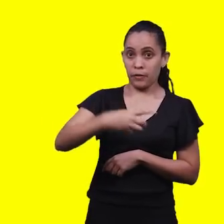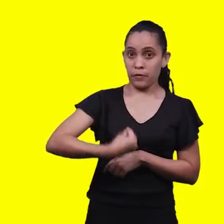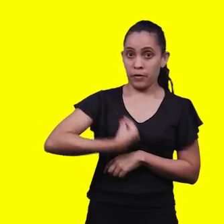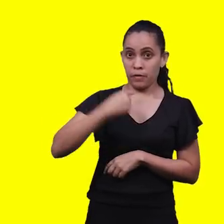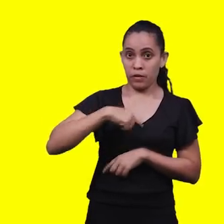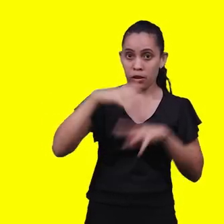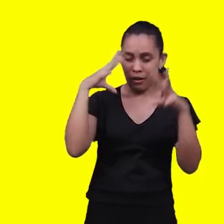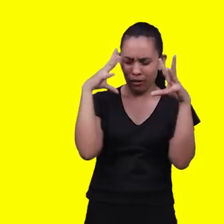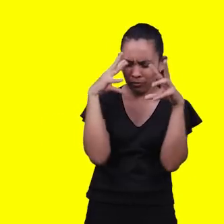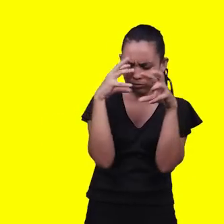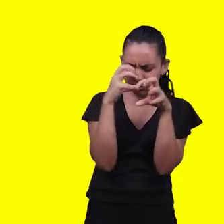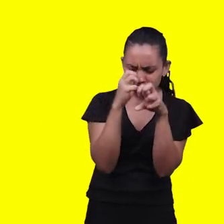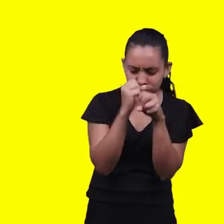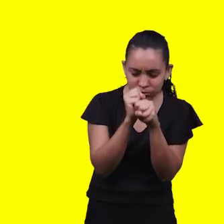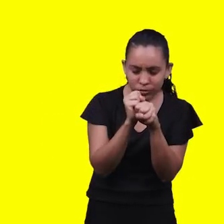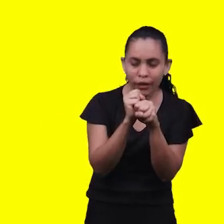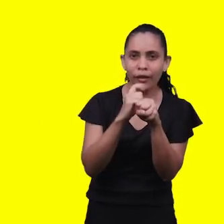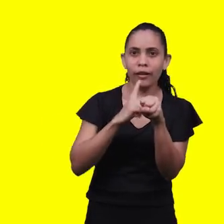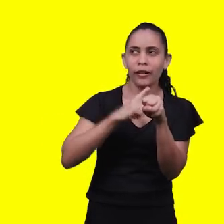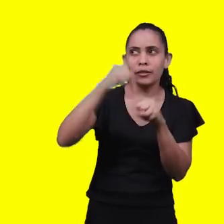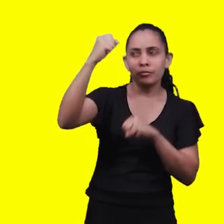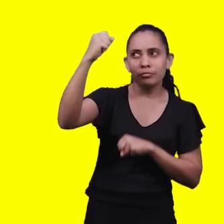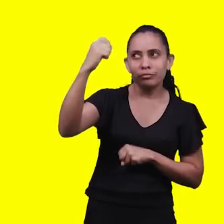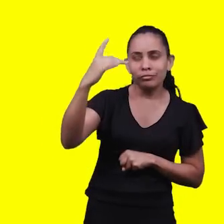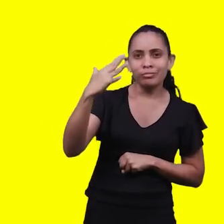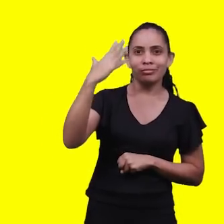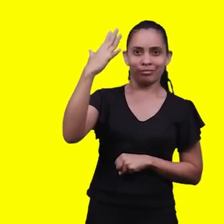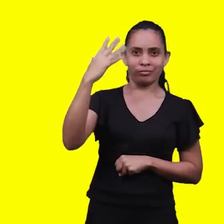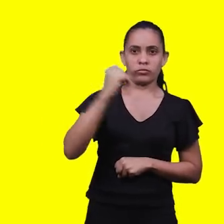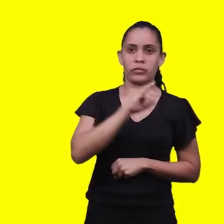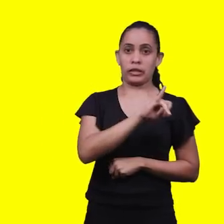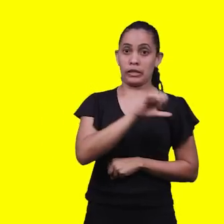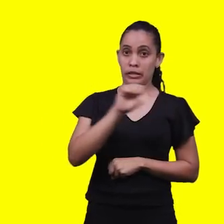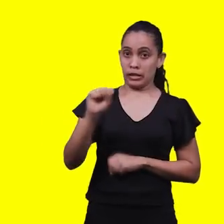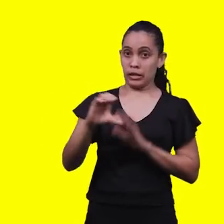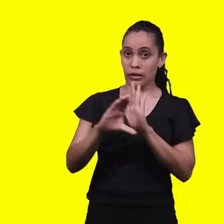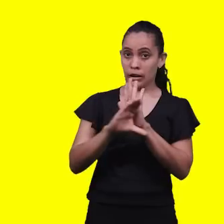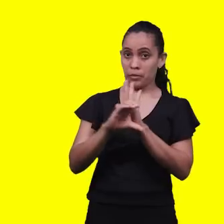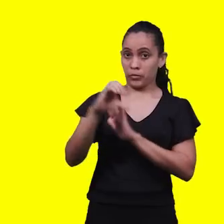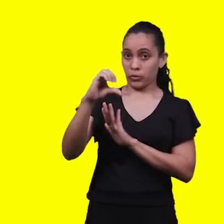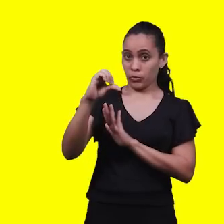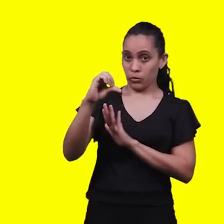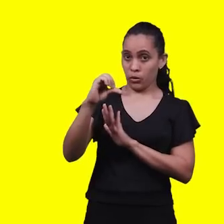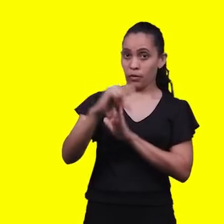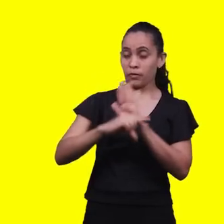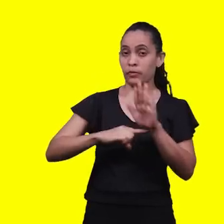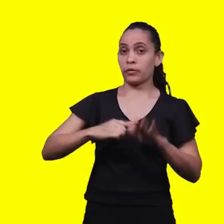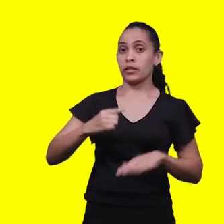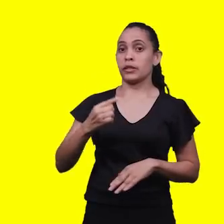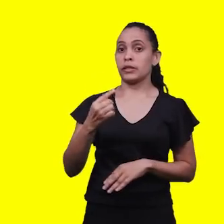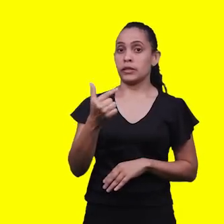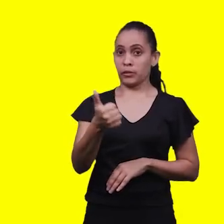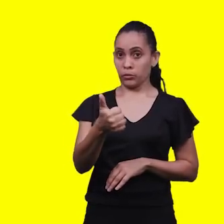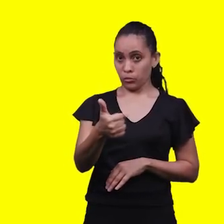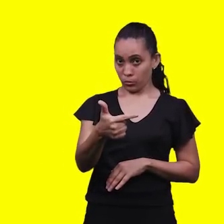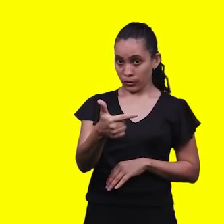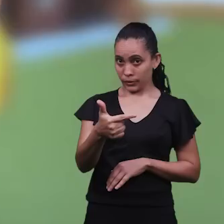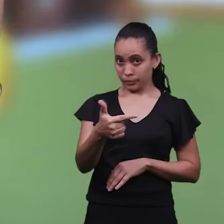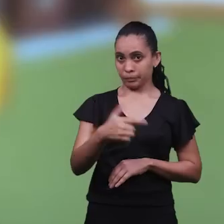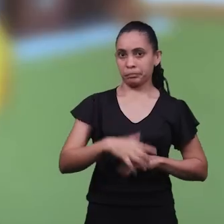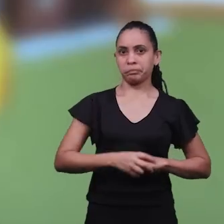sombra da morte resplandeceu a luz. Isaías, capítulo 9, versículo